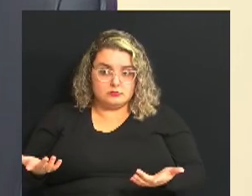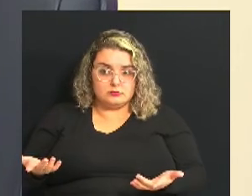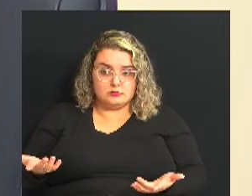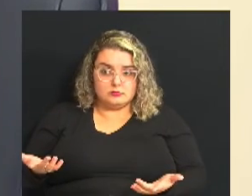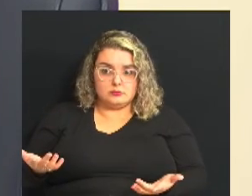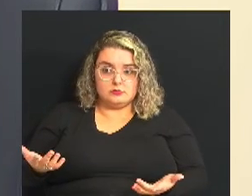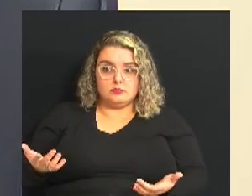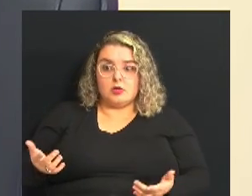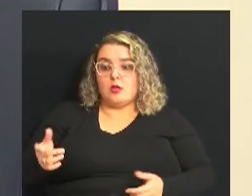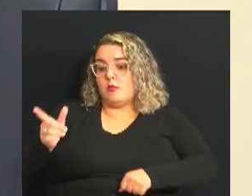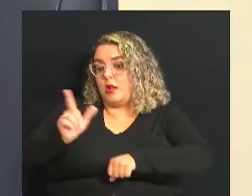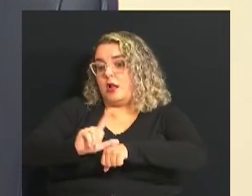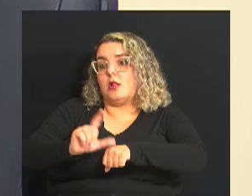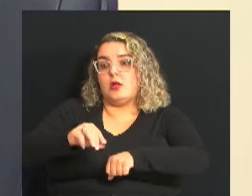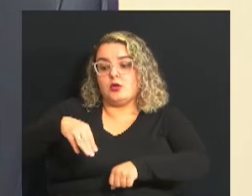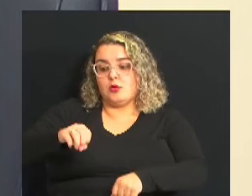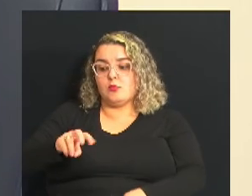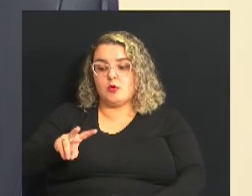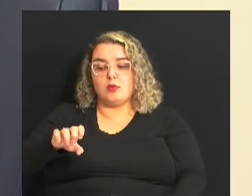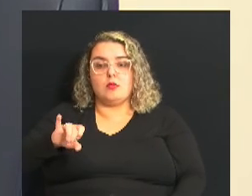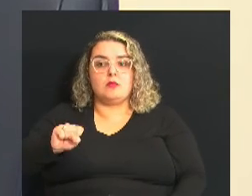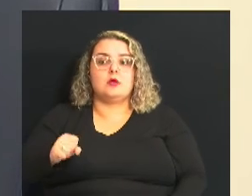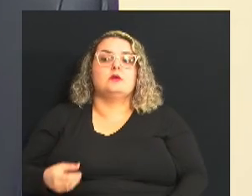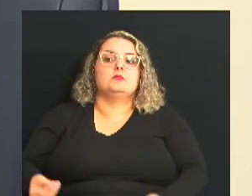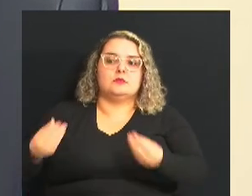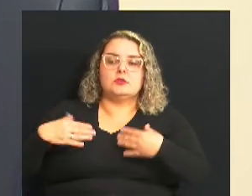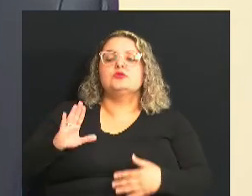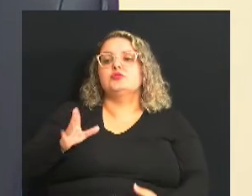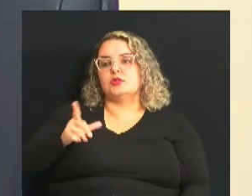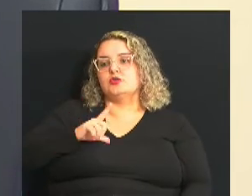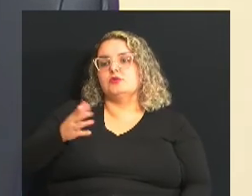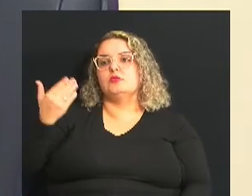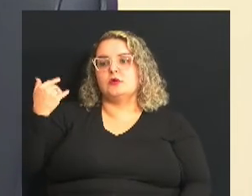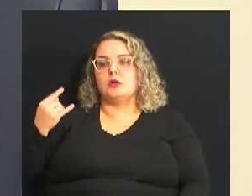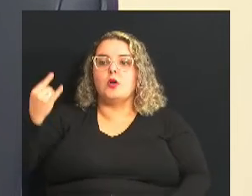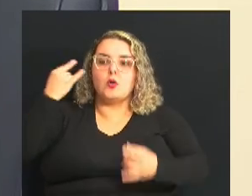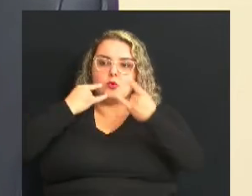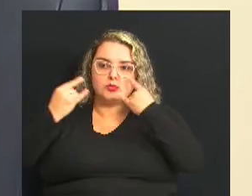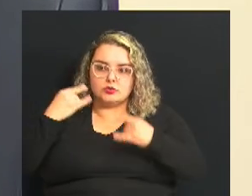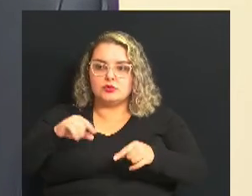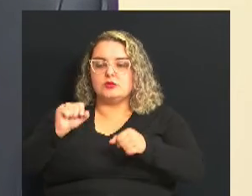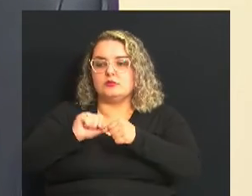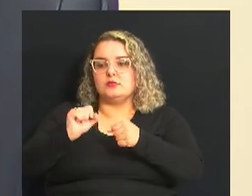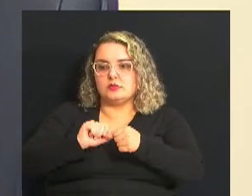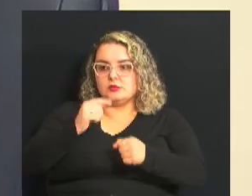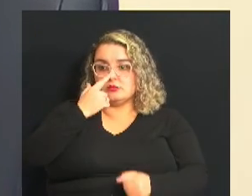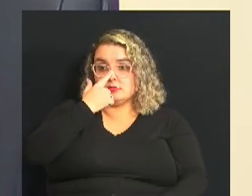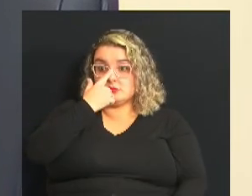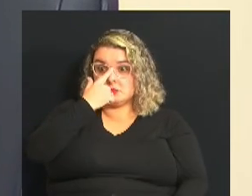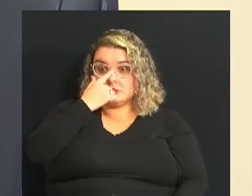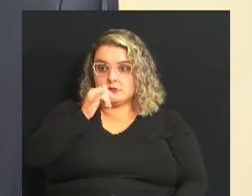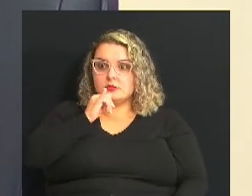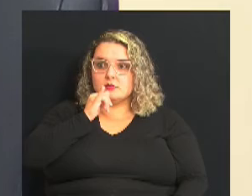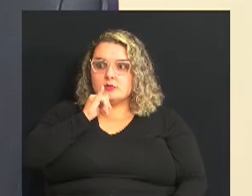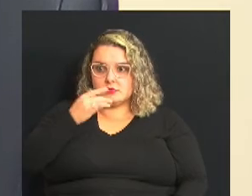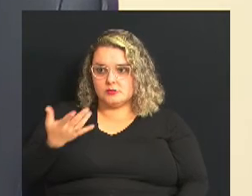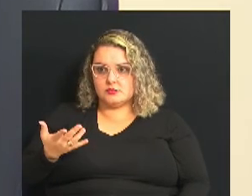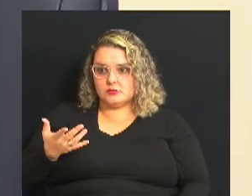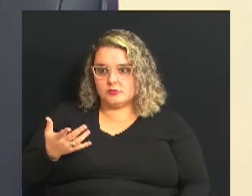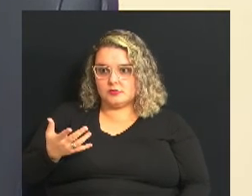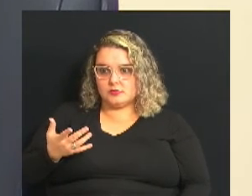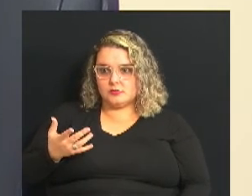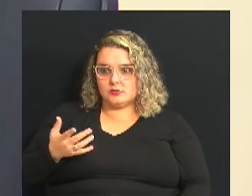de móveis poderia nos fornecer. Nós já tivemos aqui o caso de um interessado em fazer eu vou dar um exemplo que o senhor vai estar